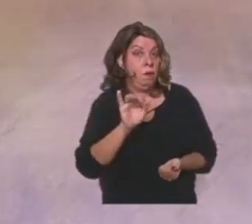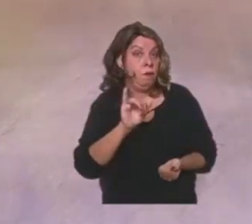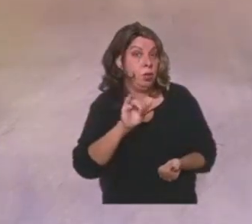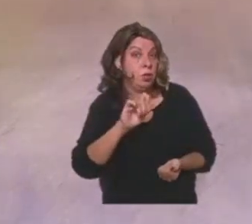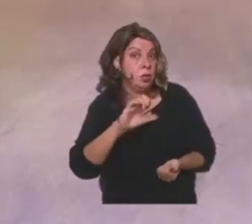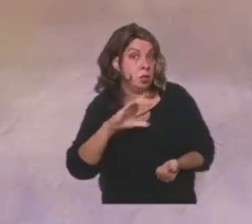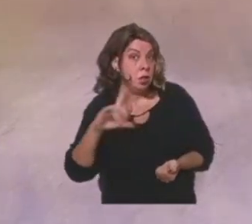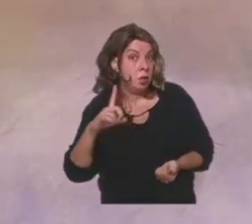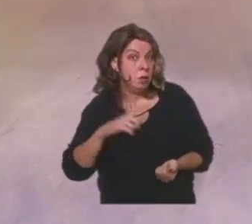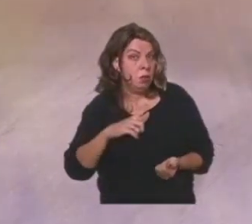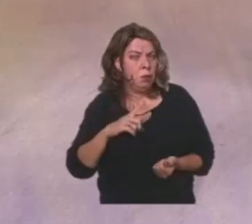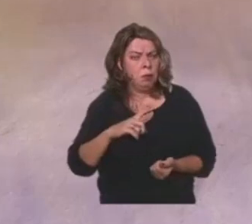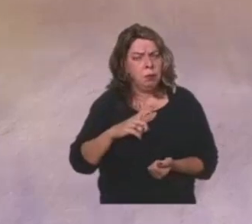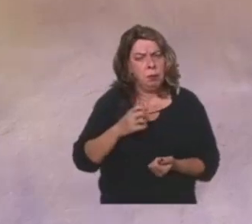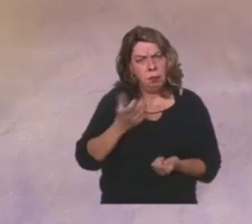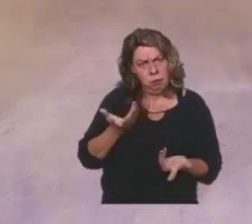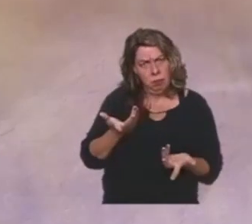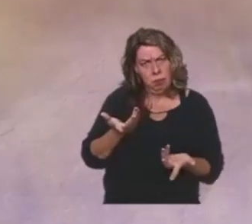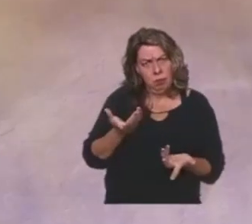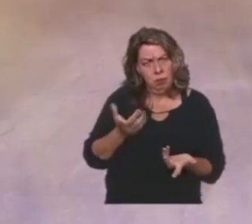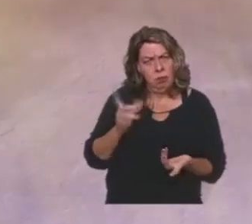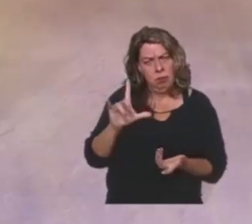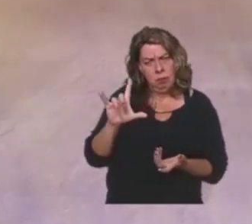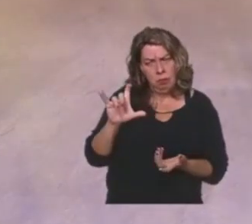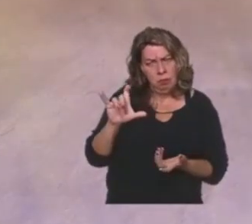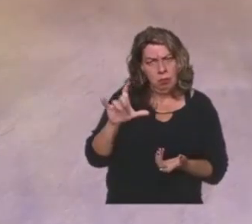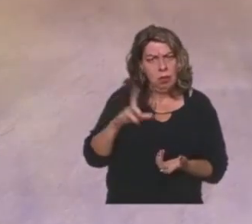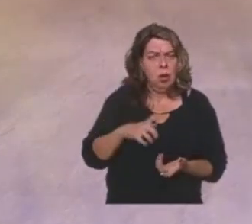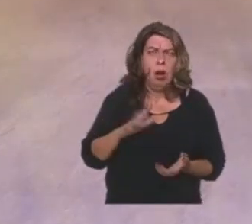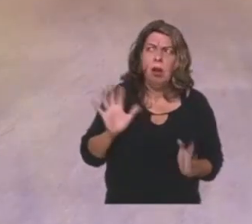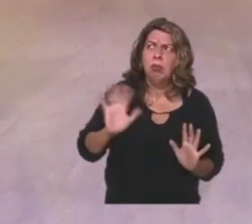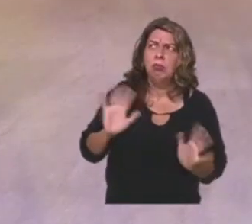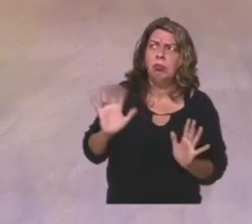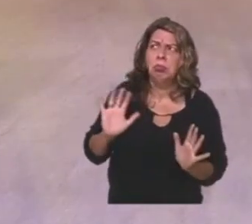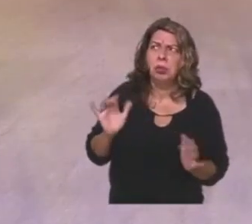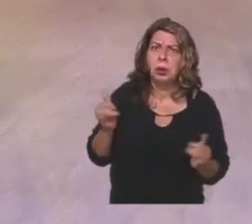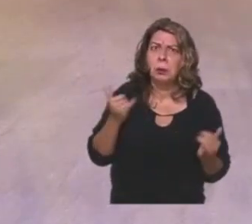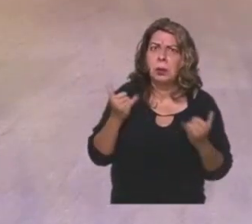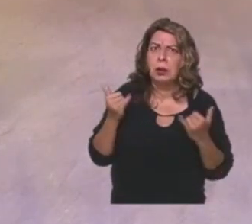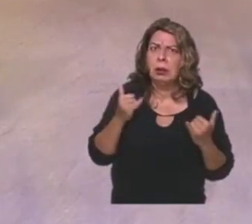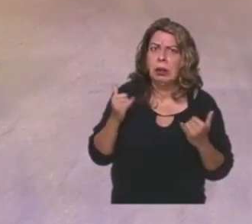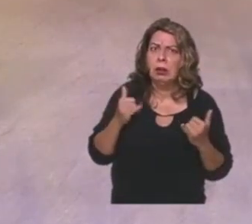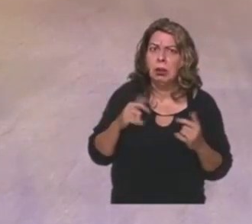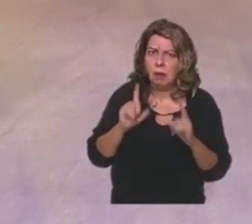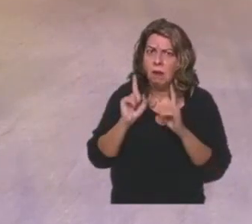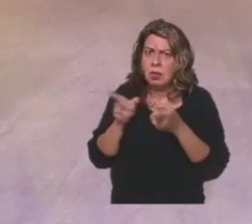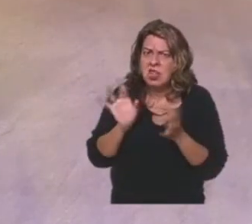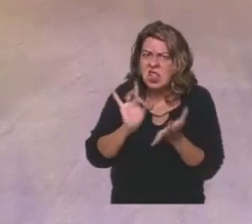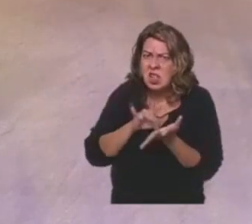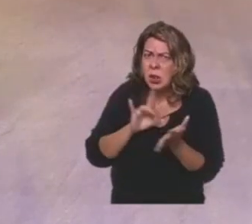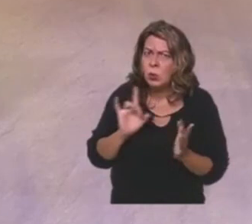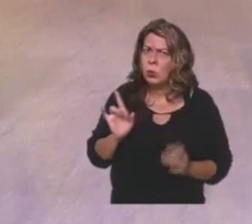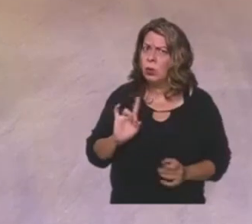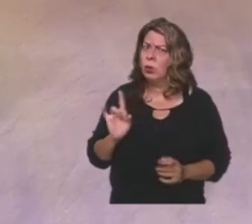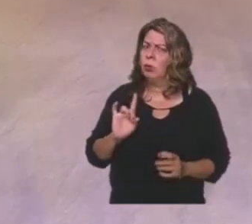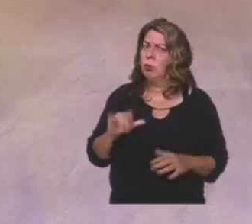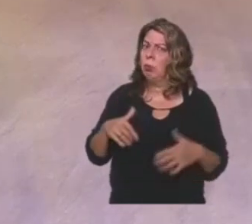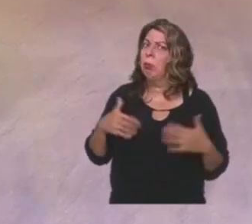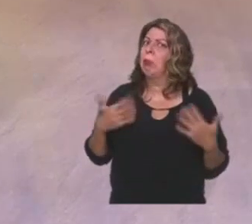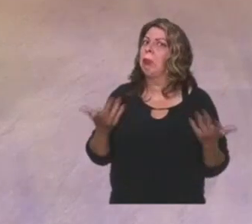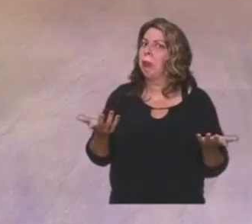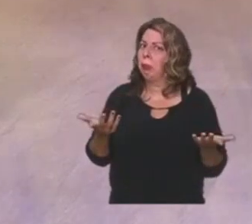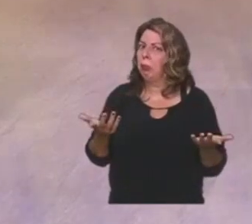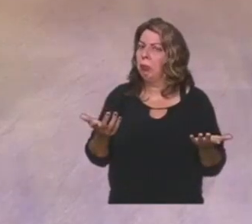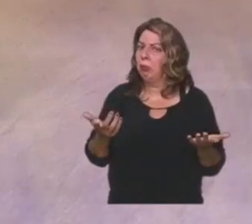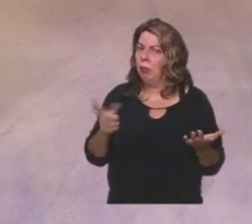lá uma mensagem, um direct pelo Instagram, pelo Facebook, diz, ó, gente, estão me ligando aqui, será que foi vocês aí da sede Caju Cap que me ligaram?